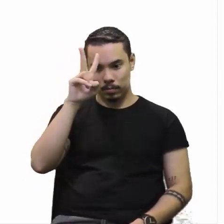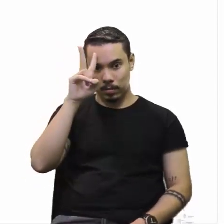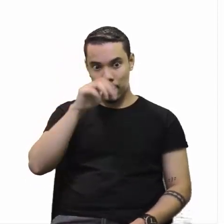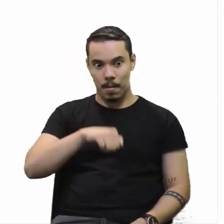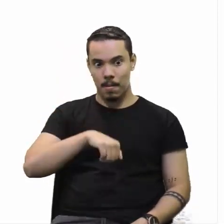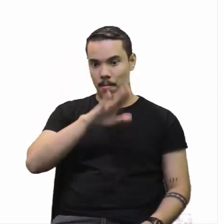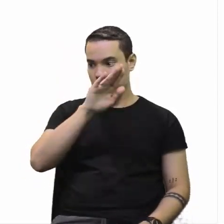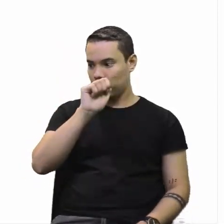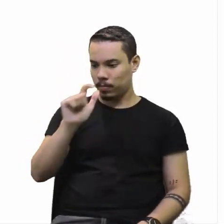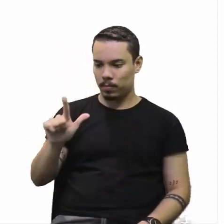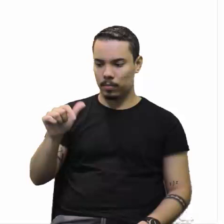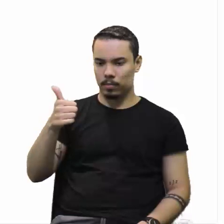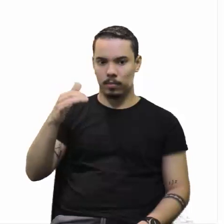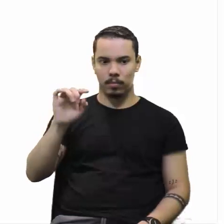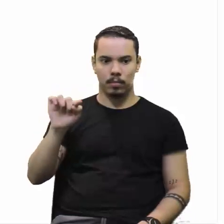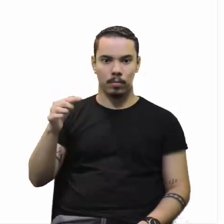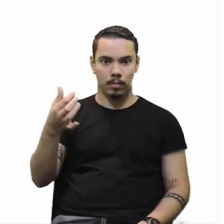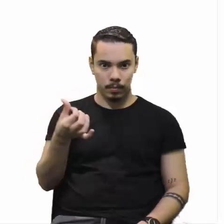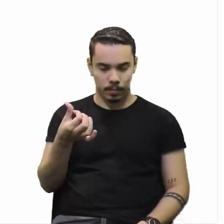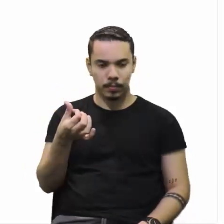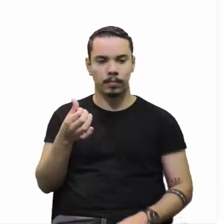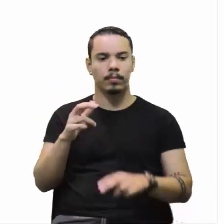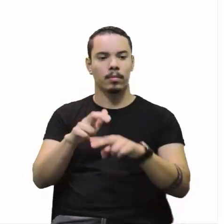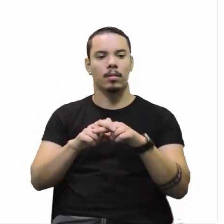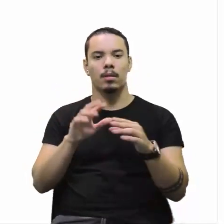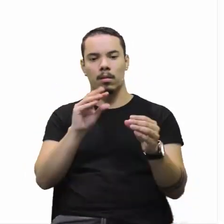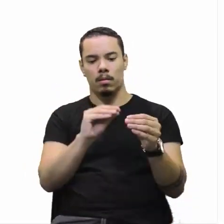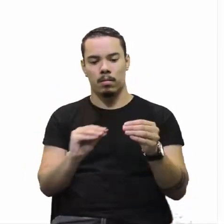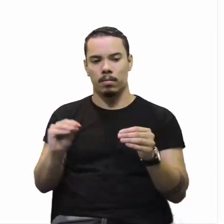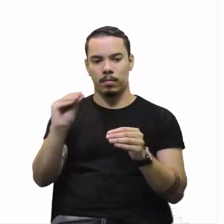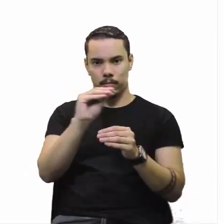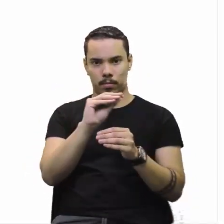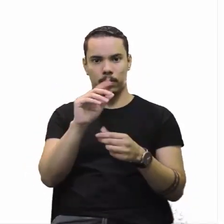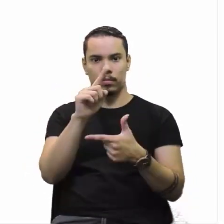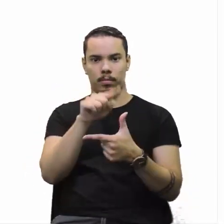maior que 10 a menos 6. Então, passa dividindo, que está